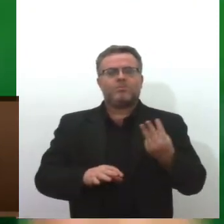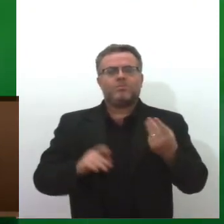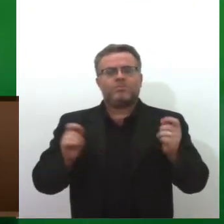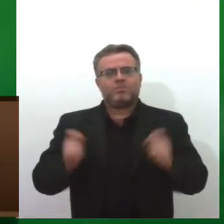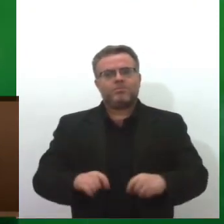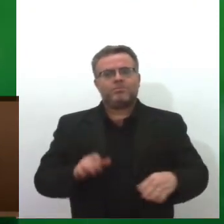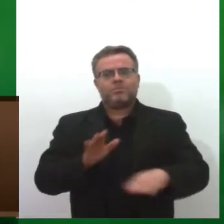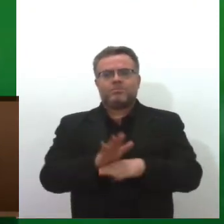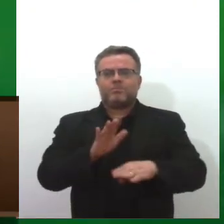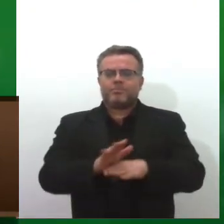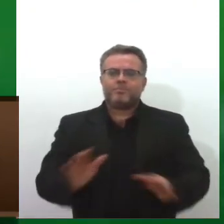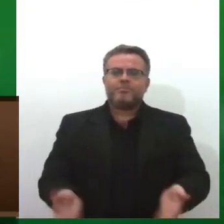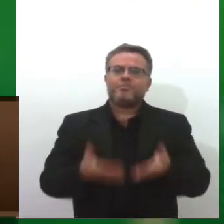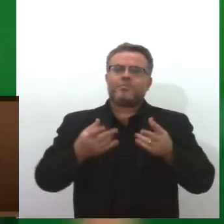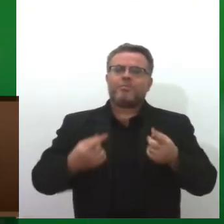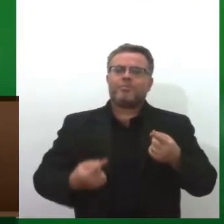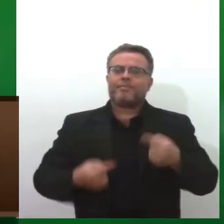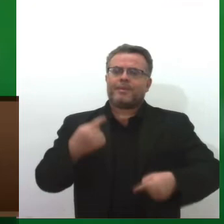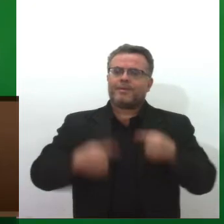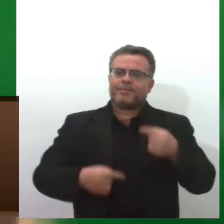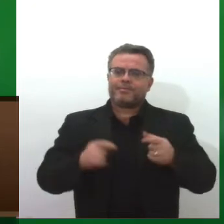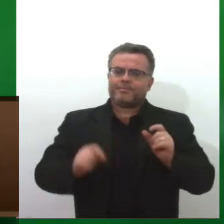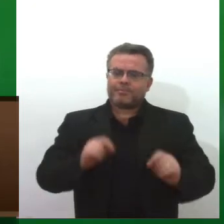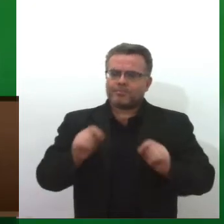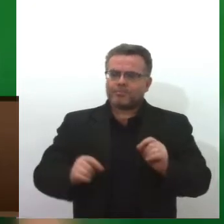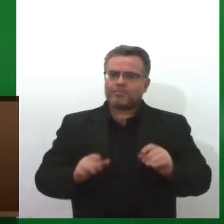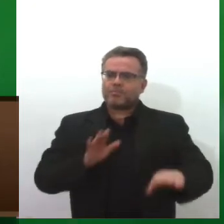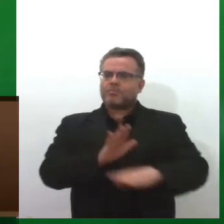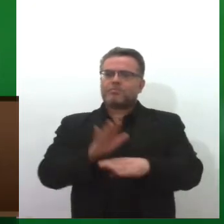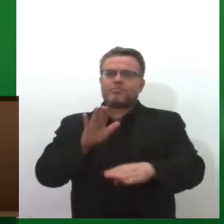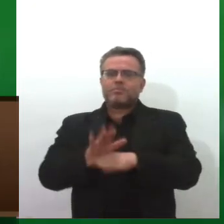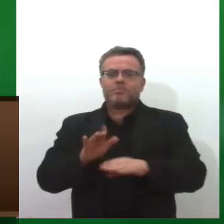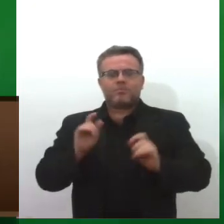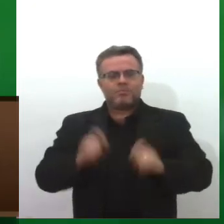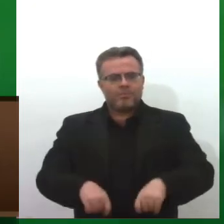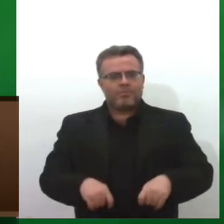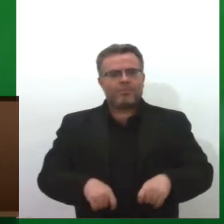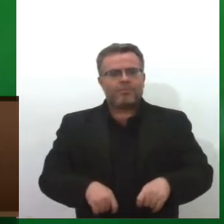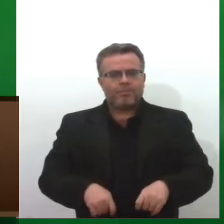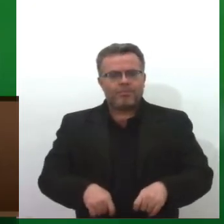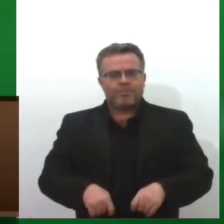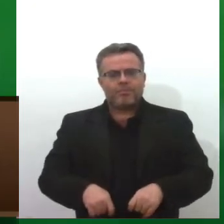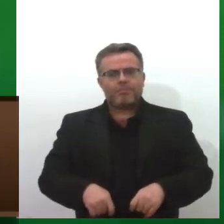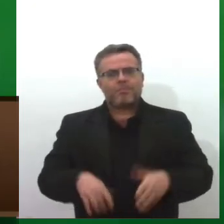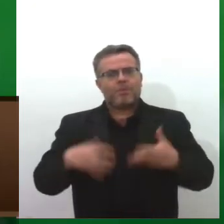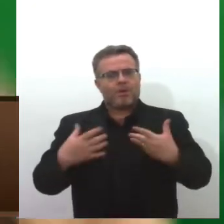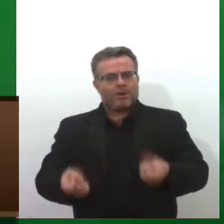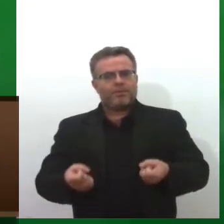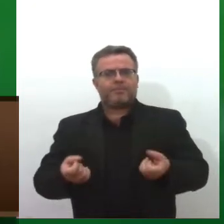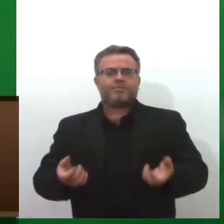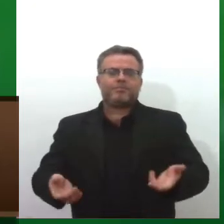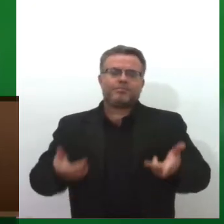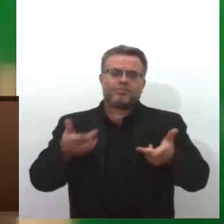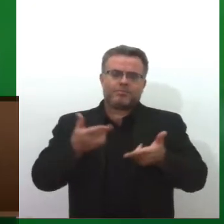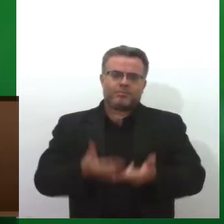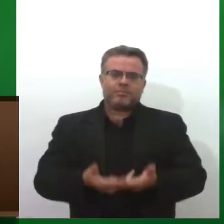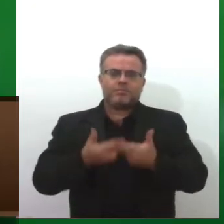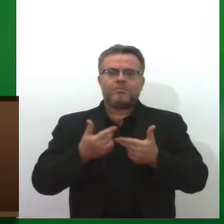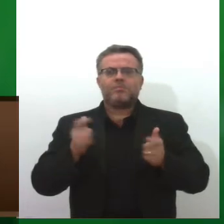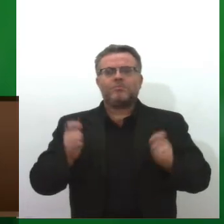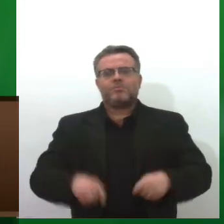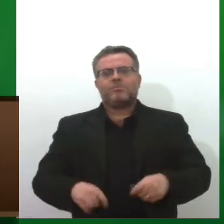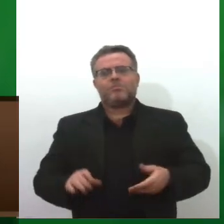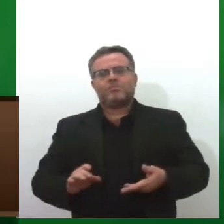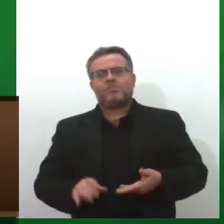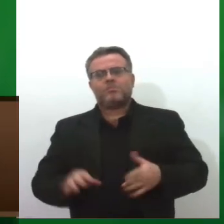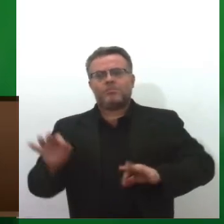justamente esse apoio, né, onde o ente cedeu, né, o espaço, entrou com a logística, entrou com